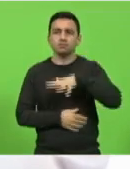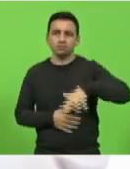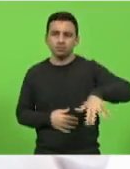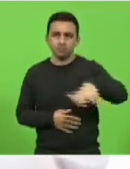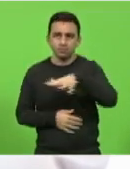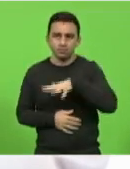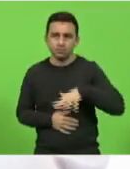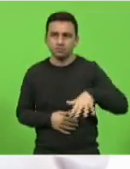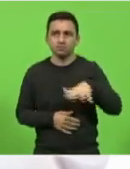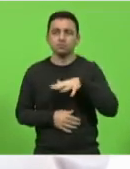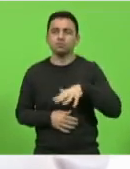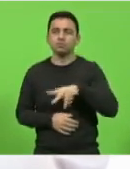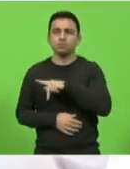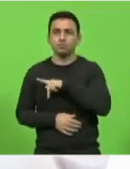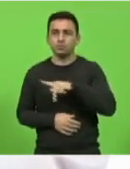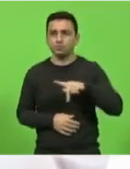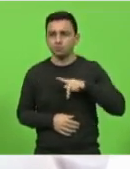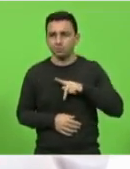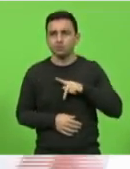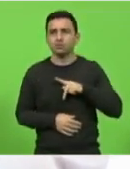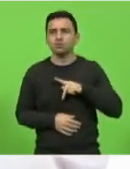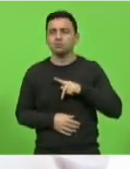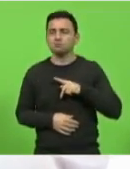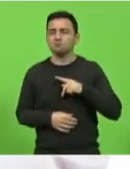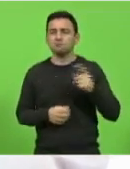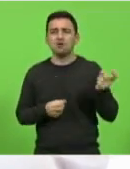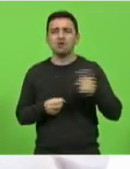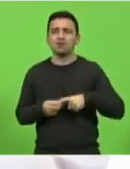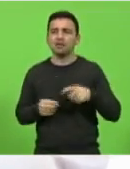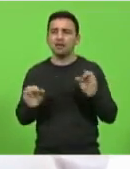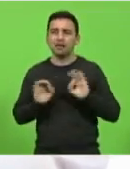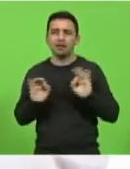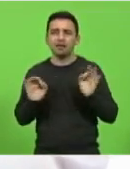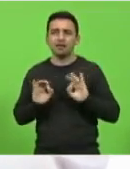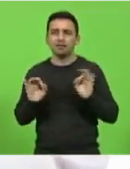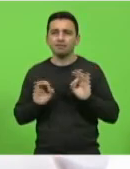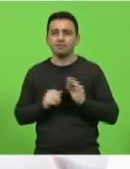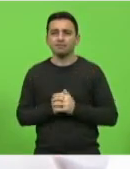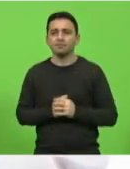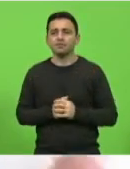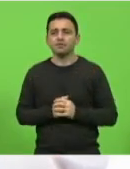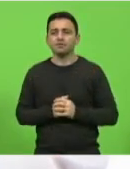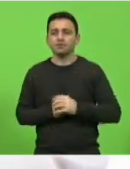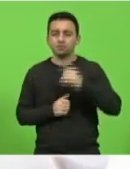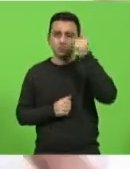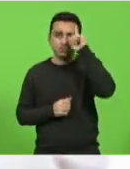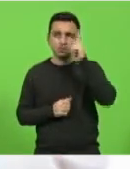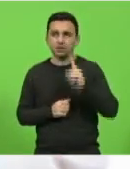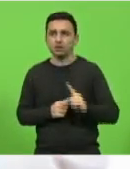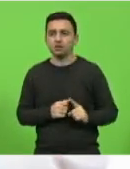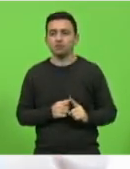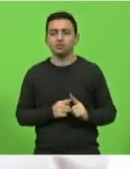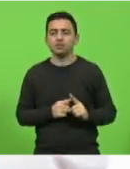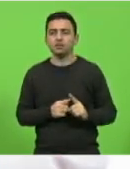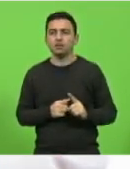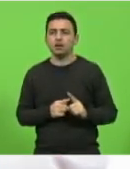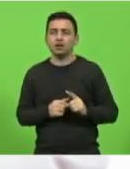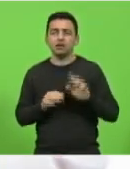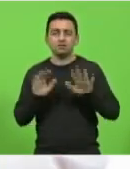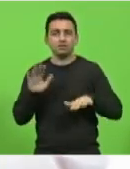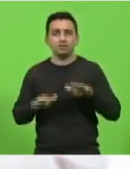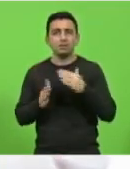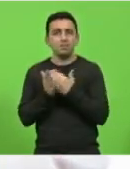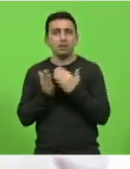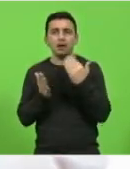depois, nem um real retornou aos cofres públicos e nem sabemos onde foi parar. Os que hoje são muito mais, se nós corrigirmos,